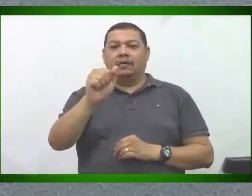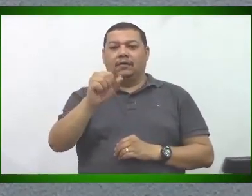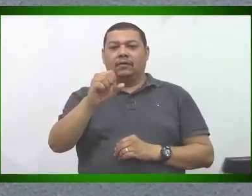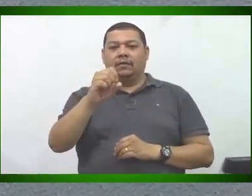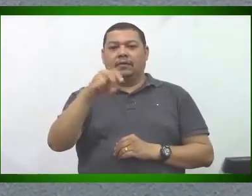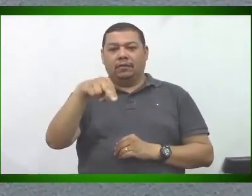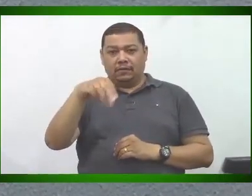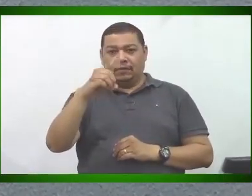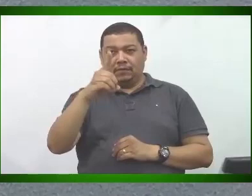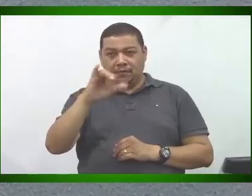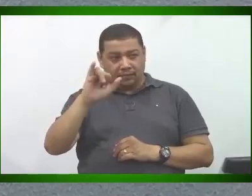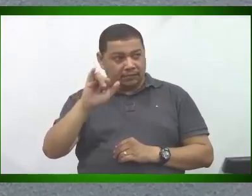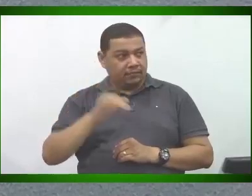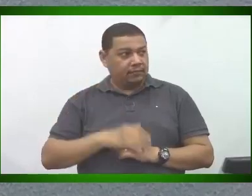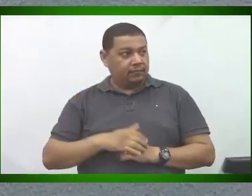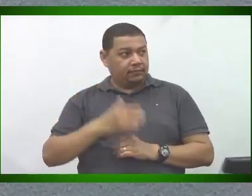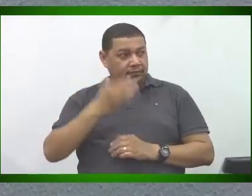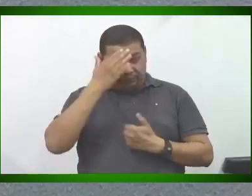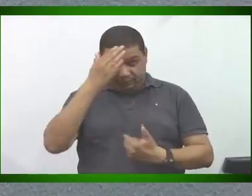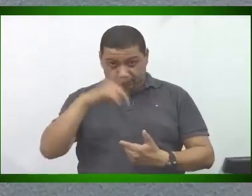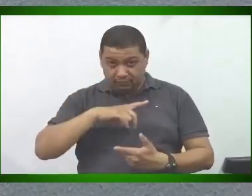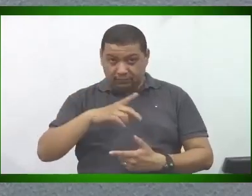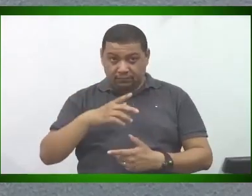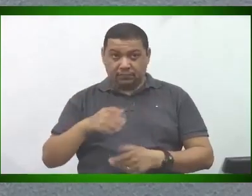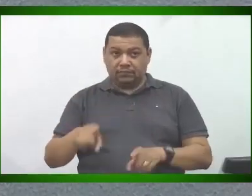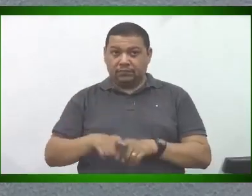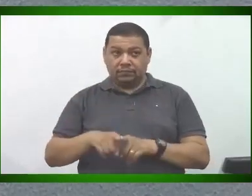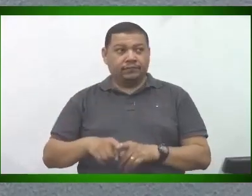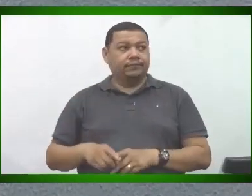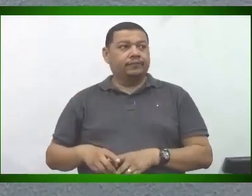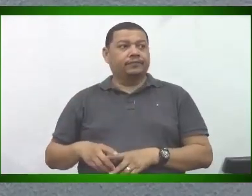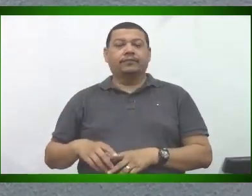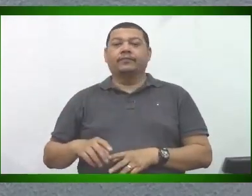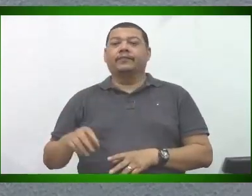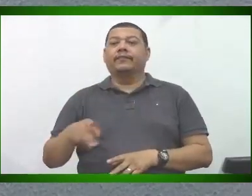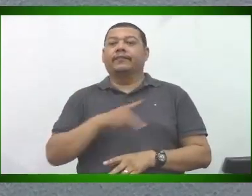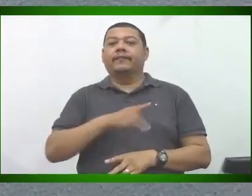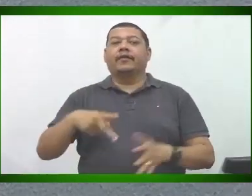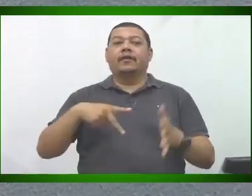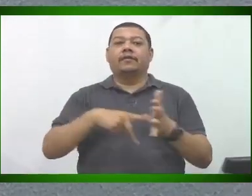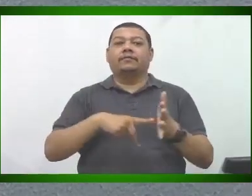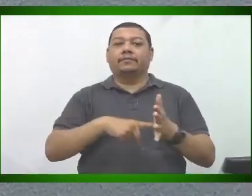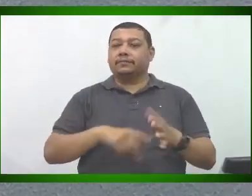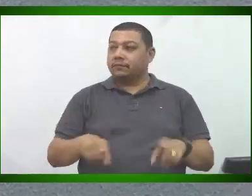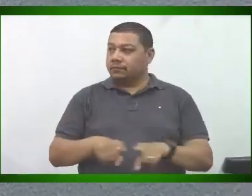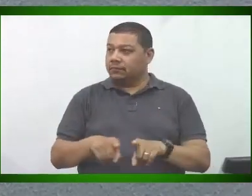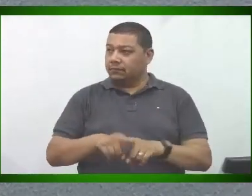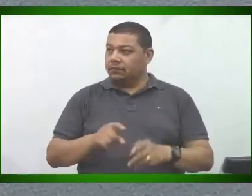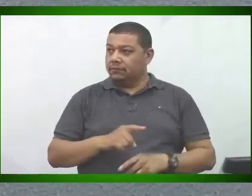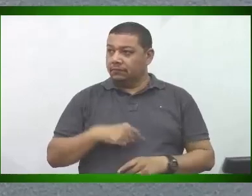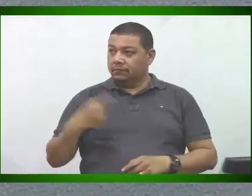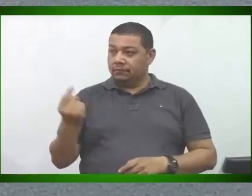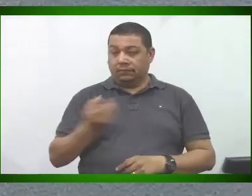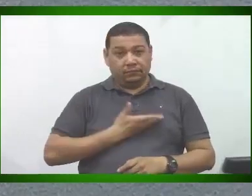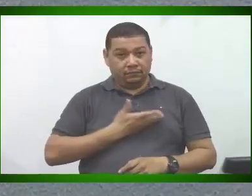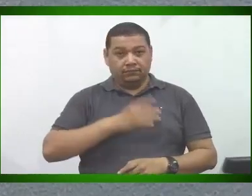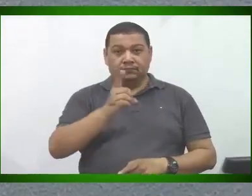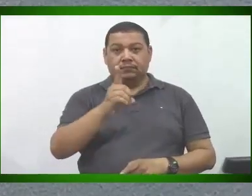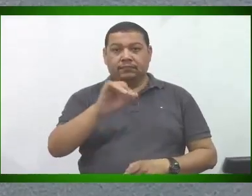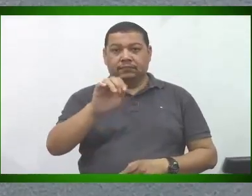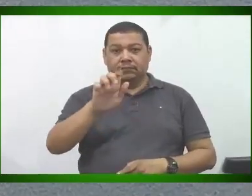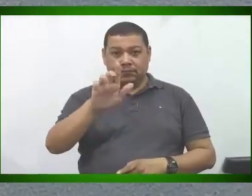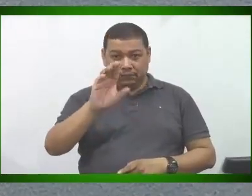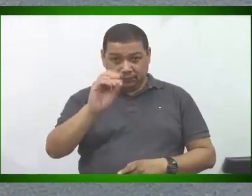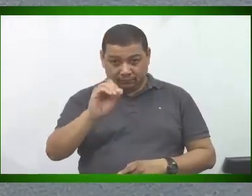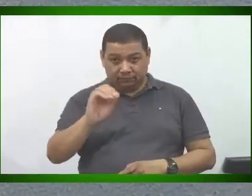vocês estarem aqui acompanhando. Fernando Neves e também nosso parceiro amigo Diego Maia,